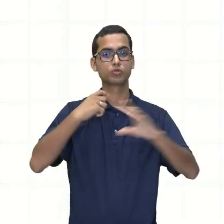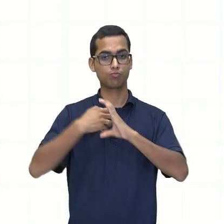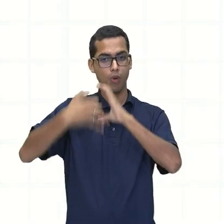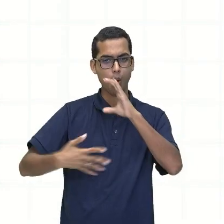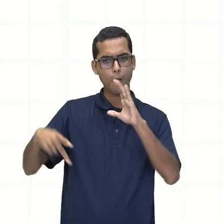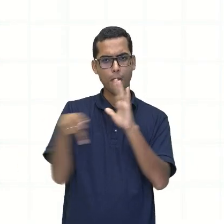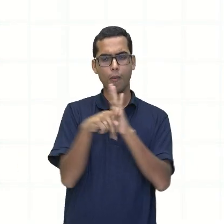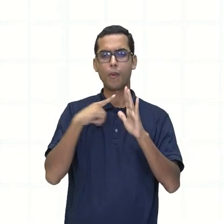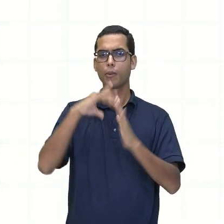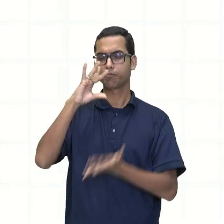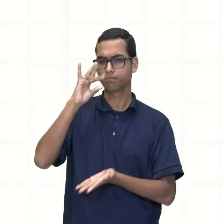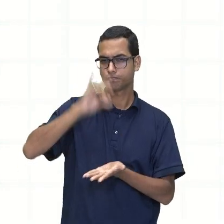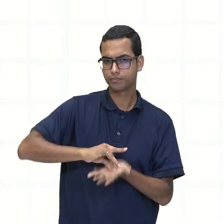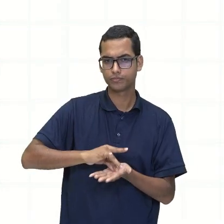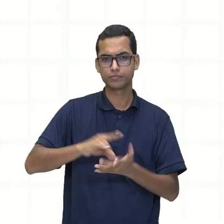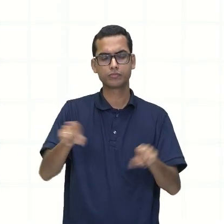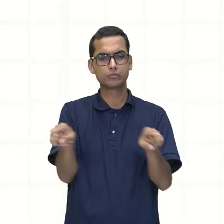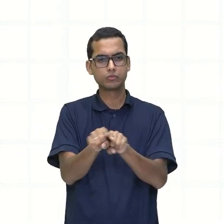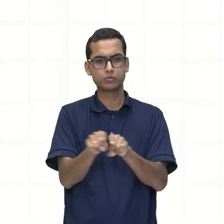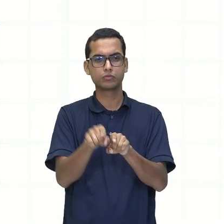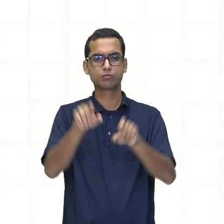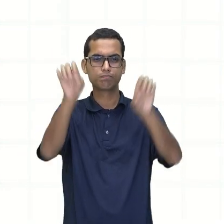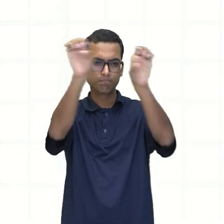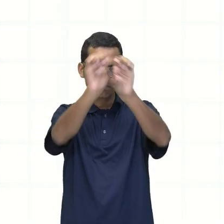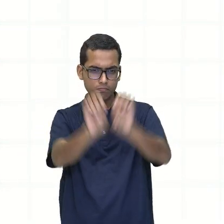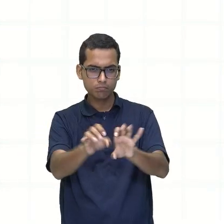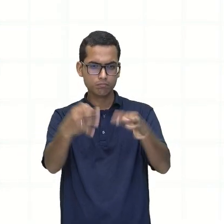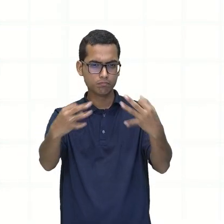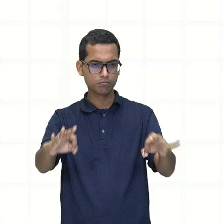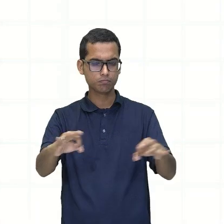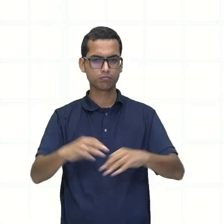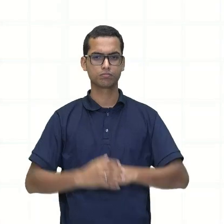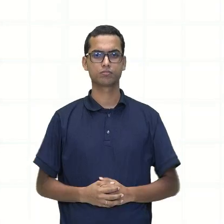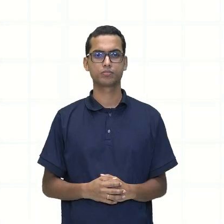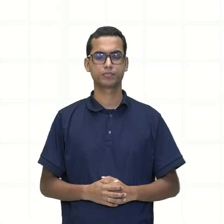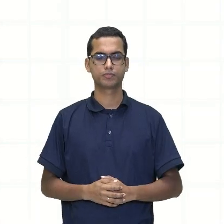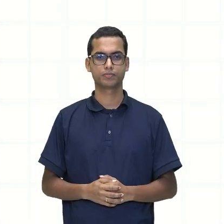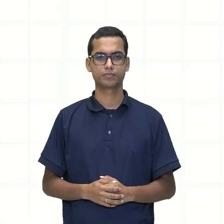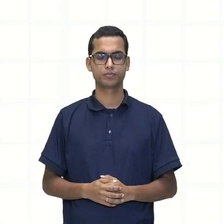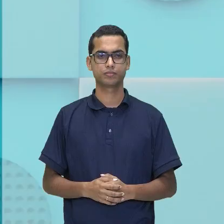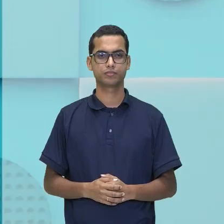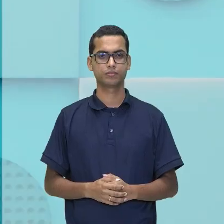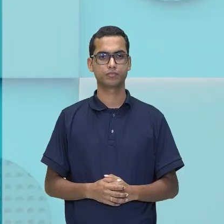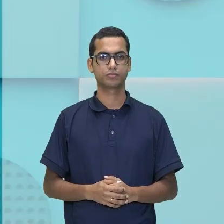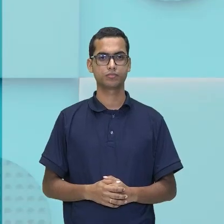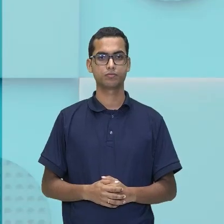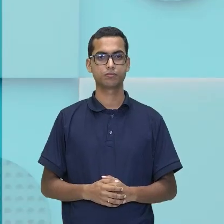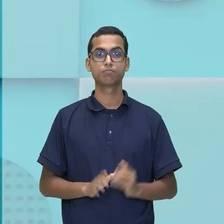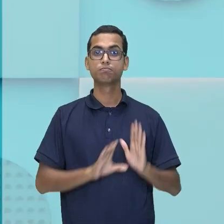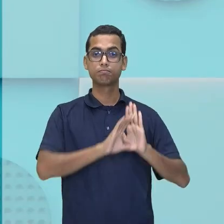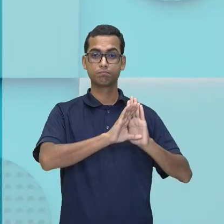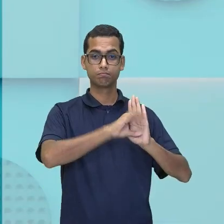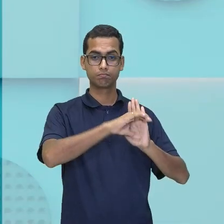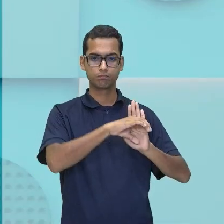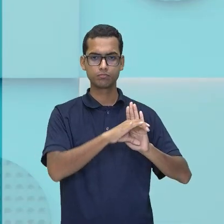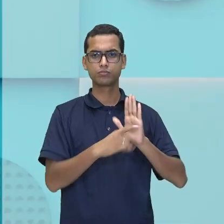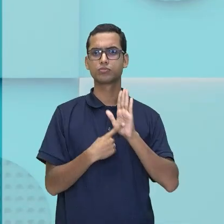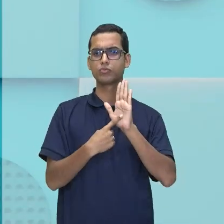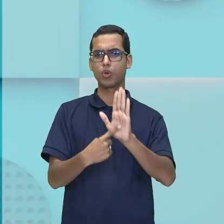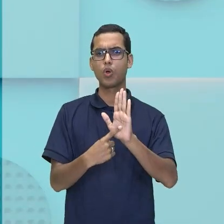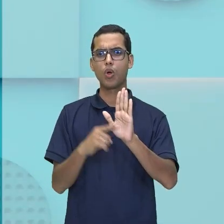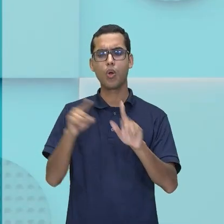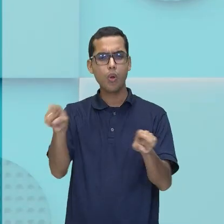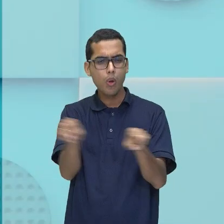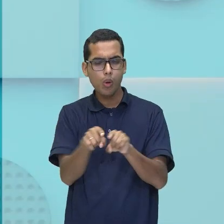característica, particularizando, restringindo, certo? E aí a gente viu aqui no nosso conceito que o adjetivo